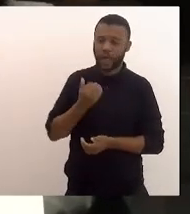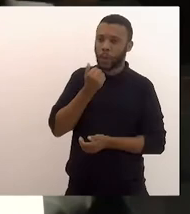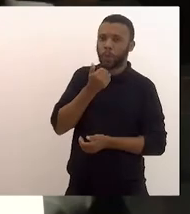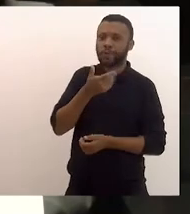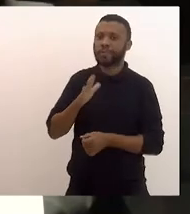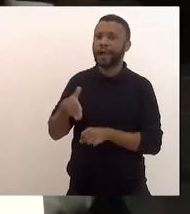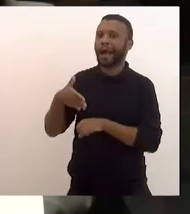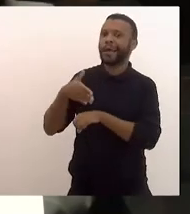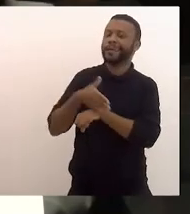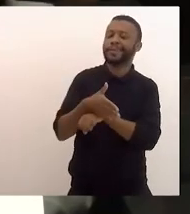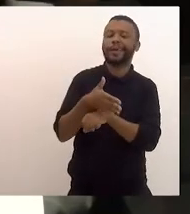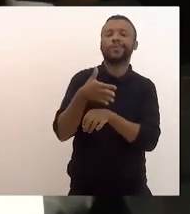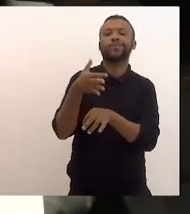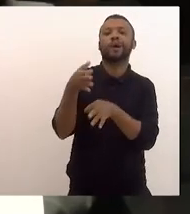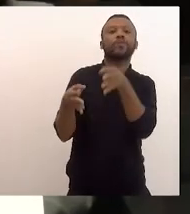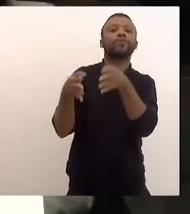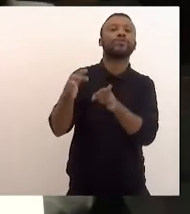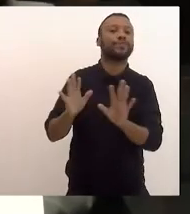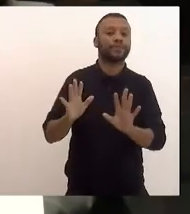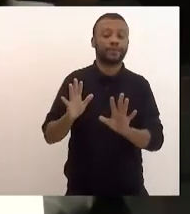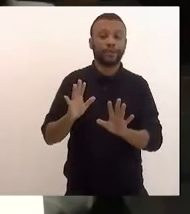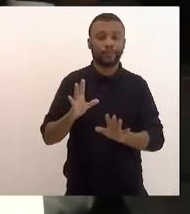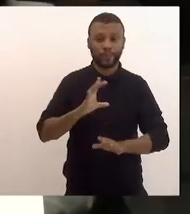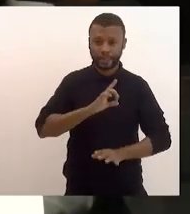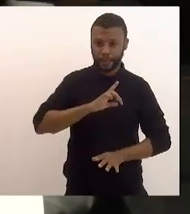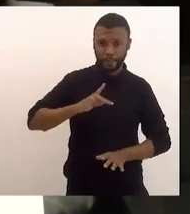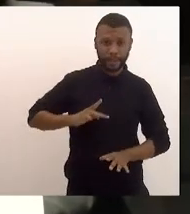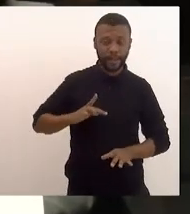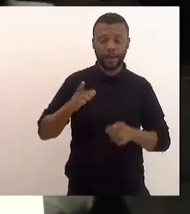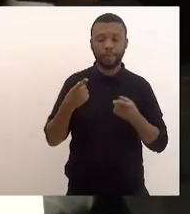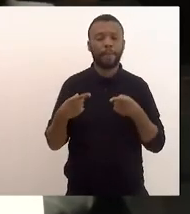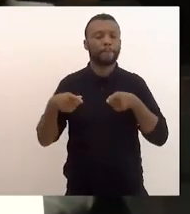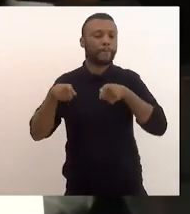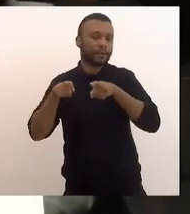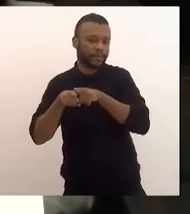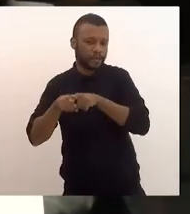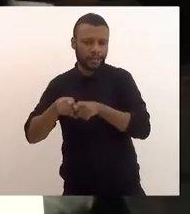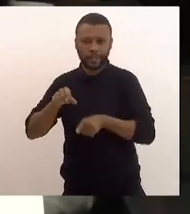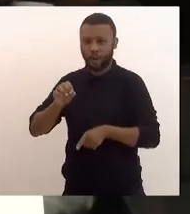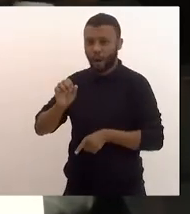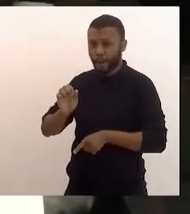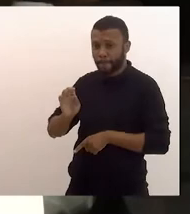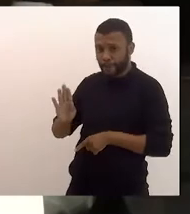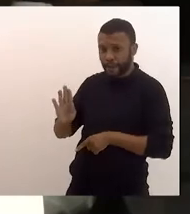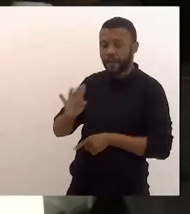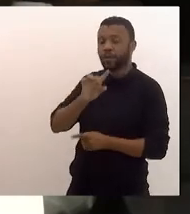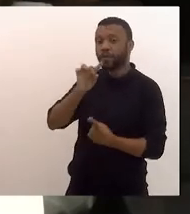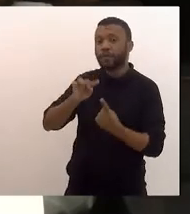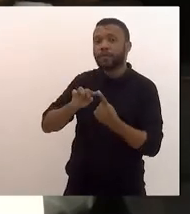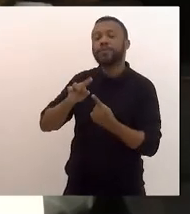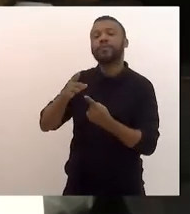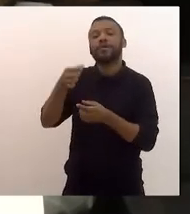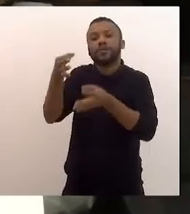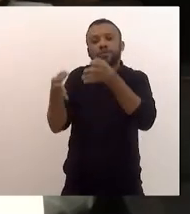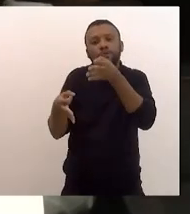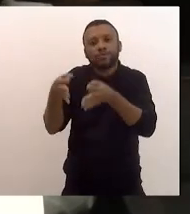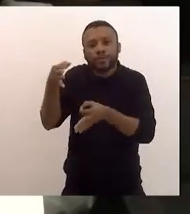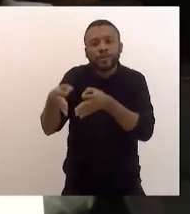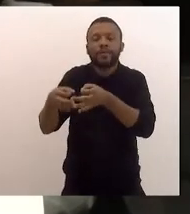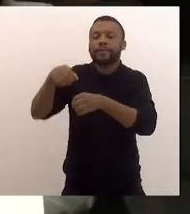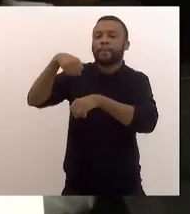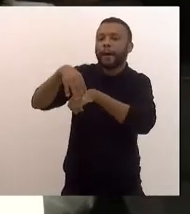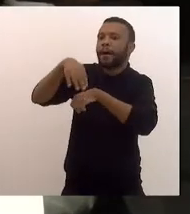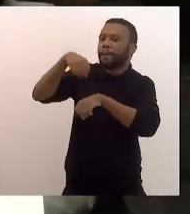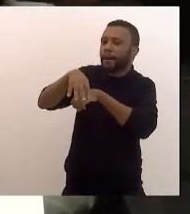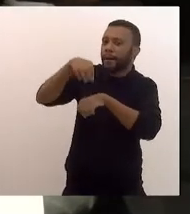a defensoria era uma parceira da Ordem dos Advogados e levar Justiça levar esse